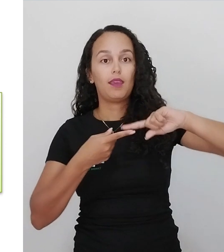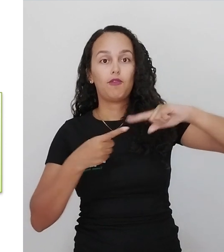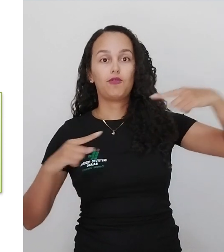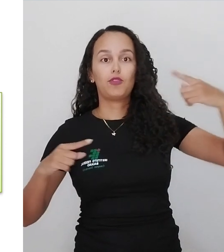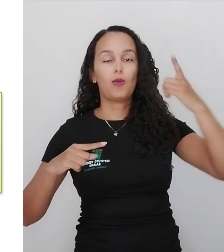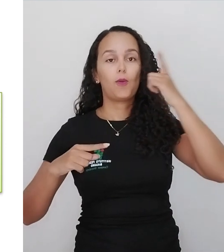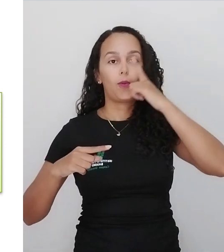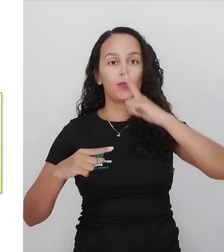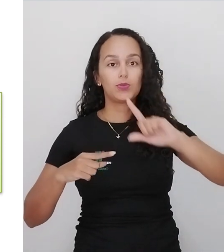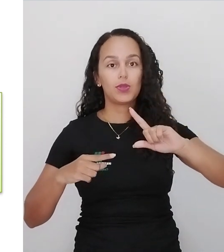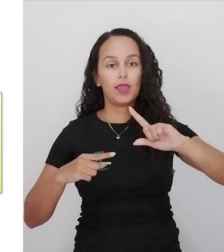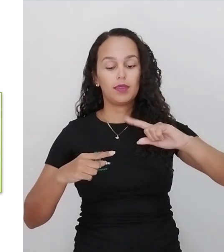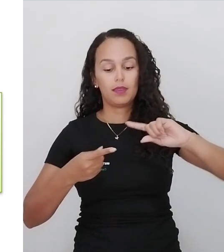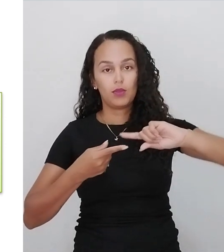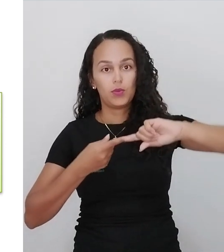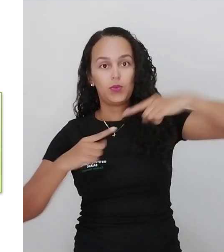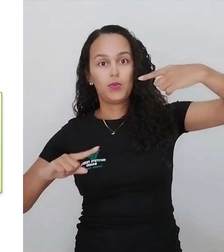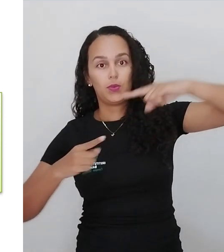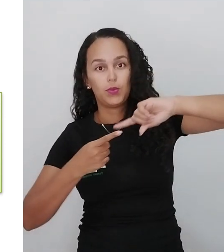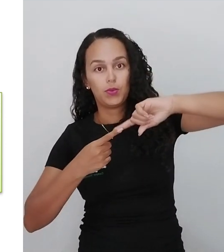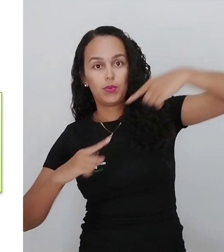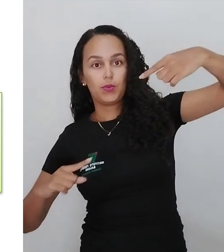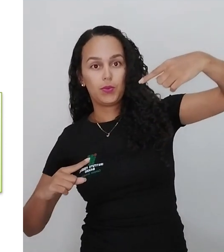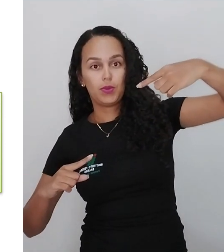RNA para conseguir sua replicação.